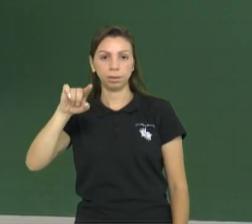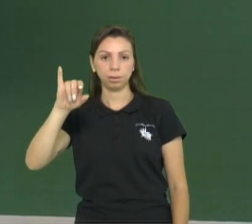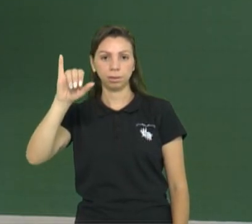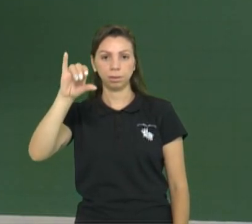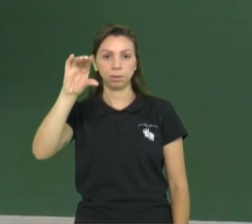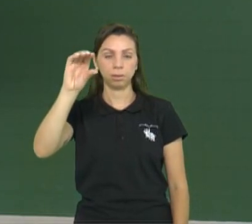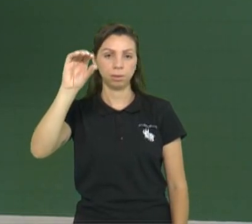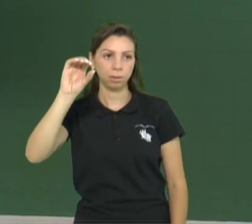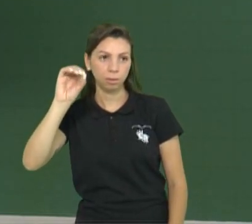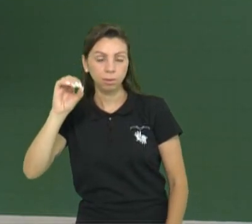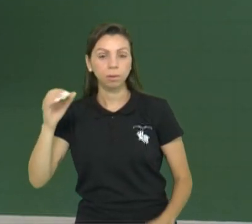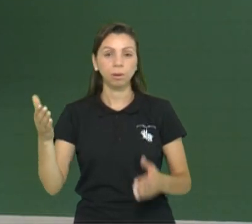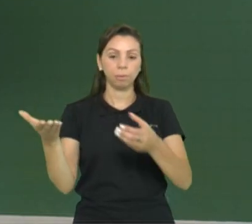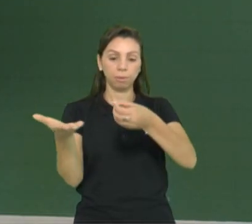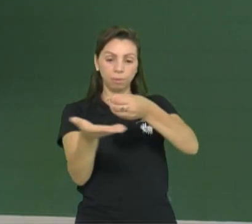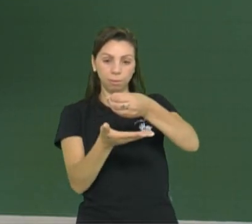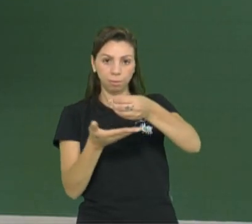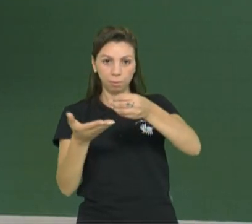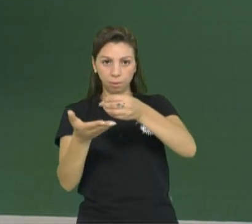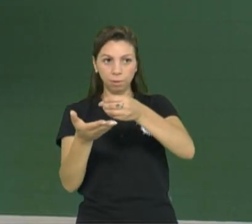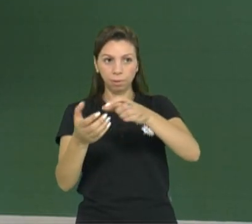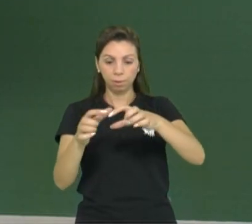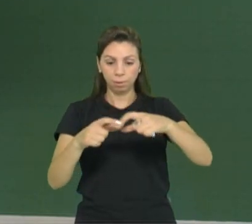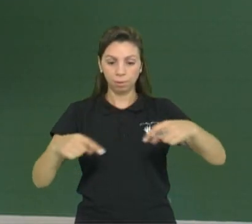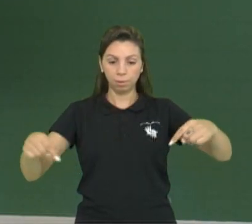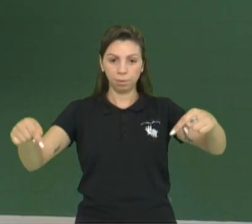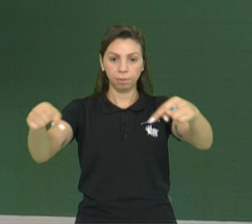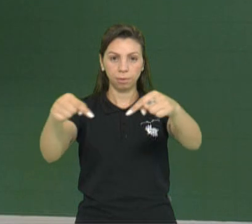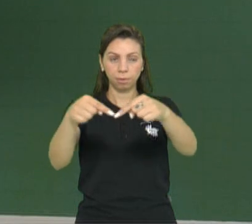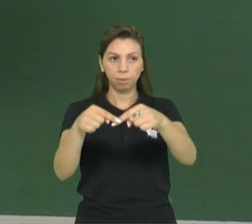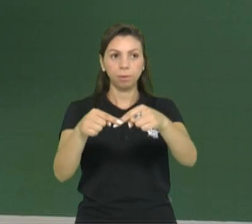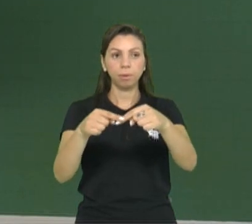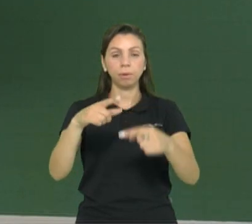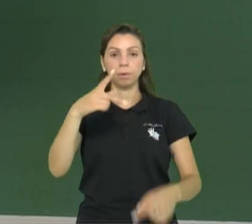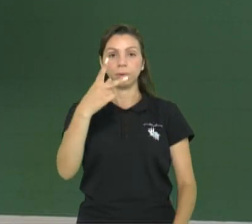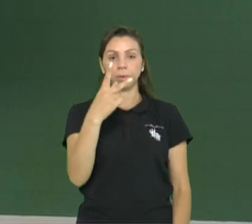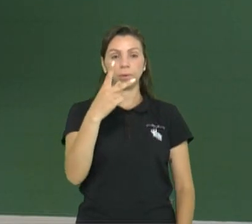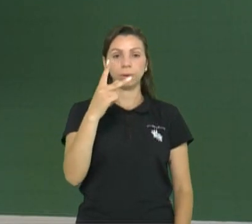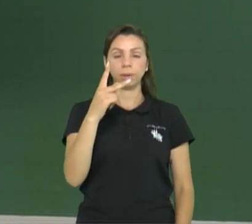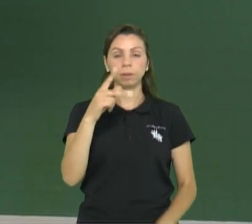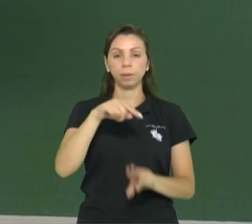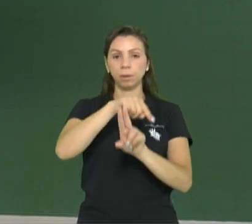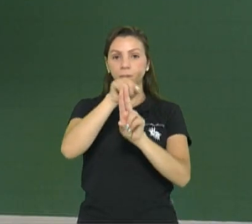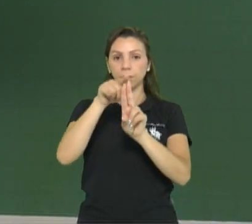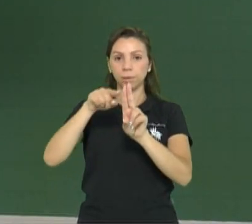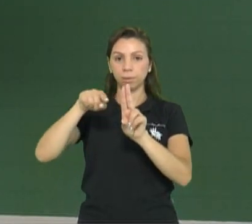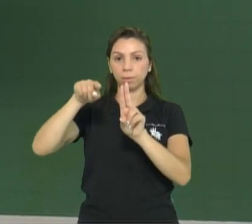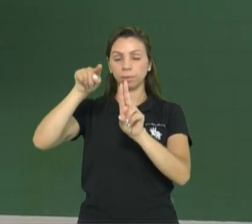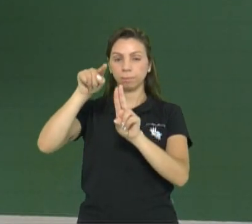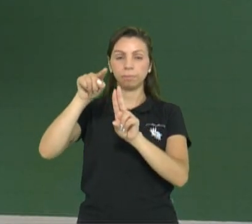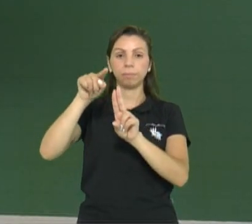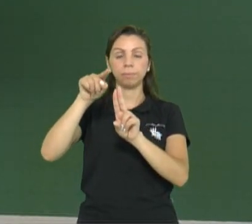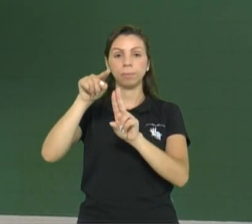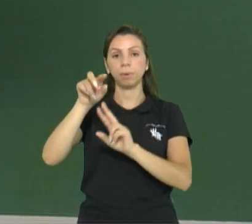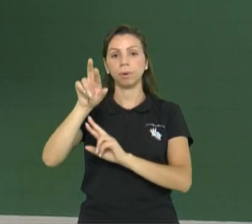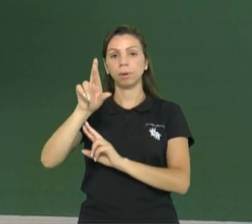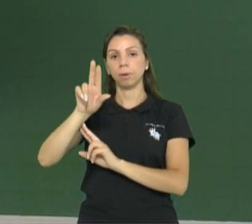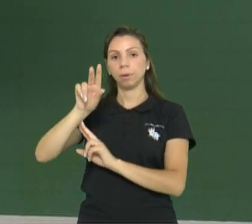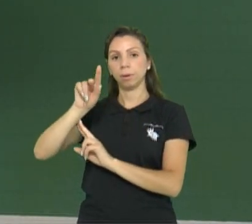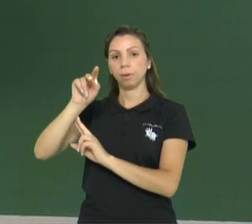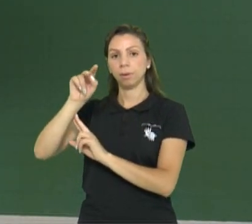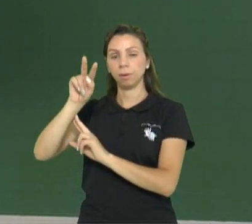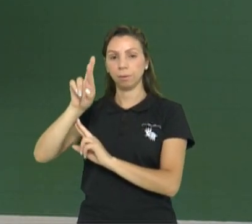nós fazemos a base maior, que é 2πr maior, a base menor, que é 2πr, vezes